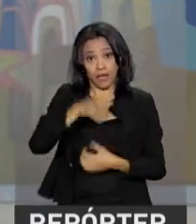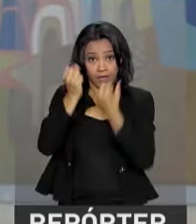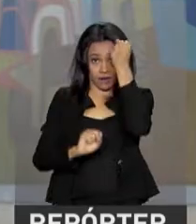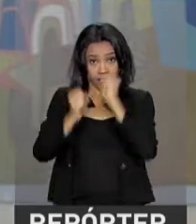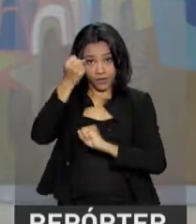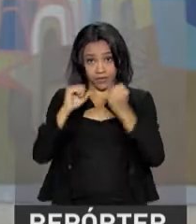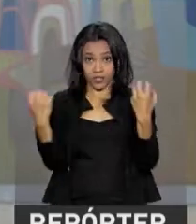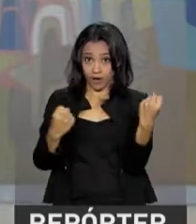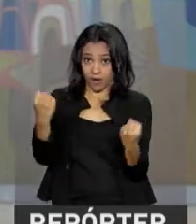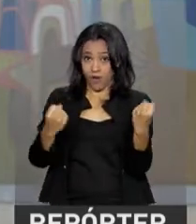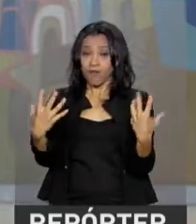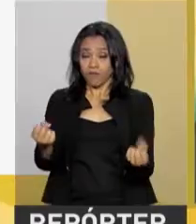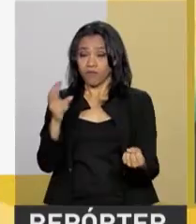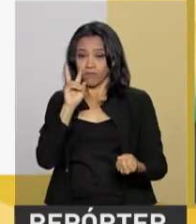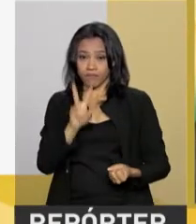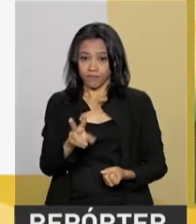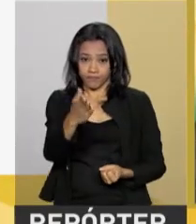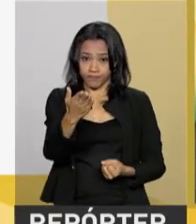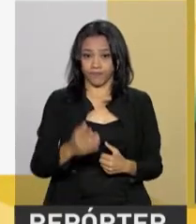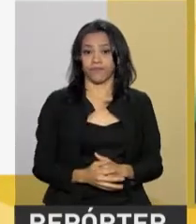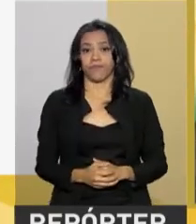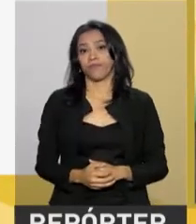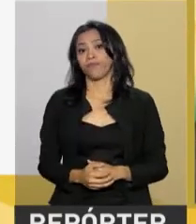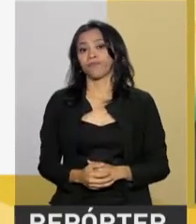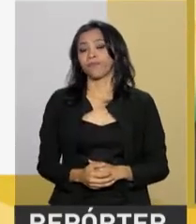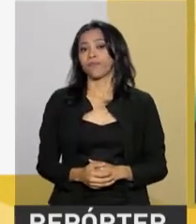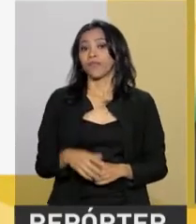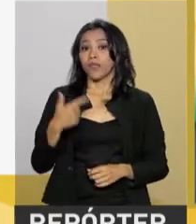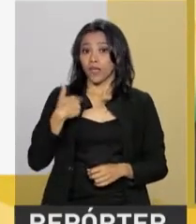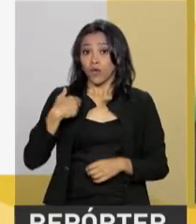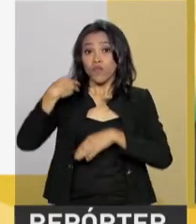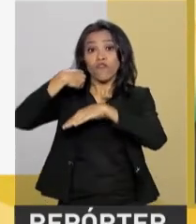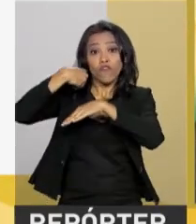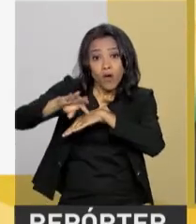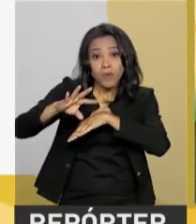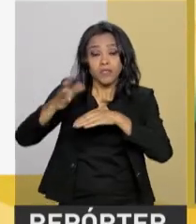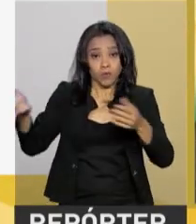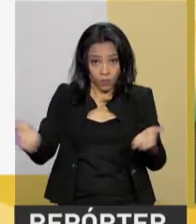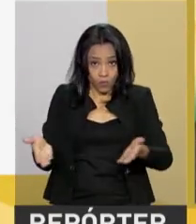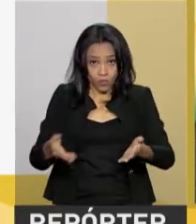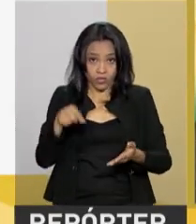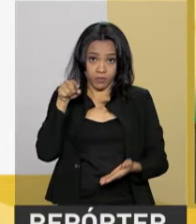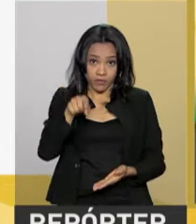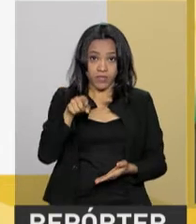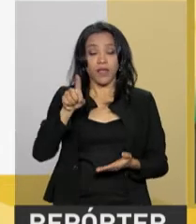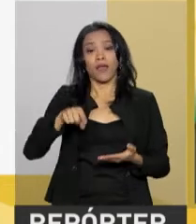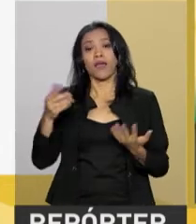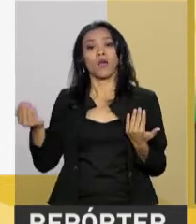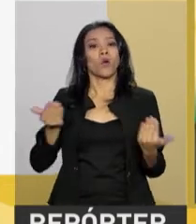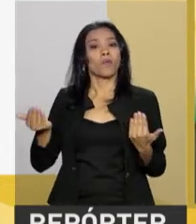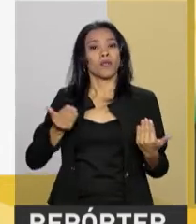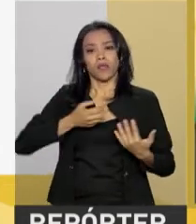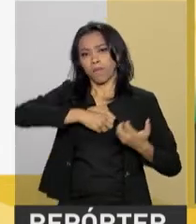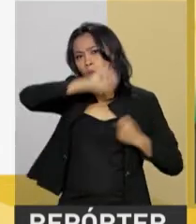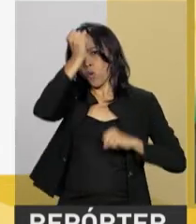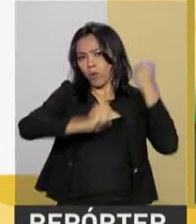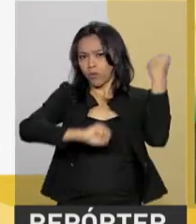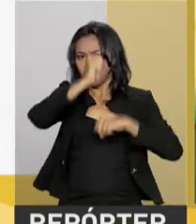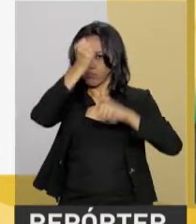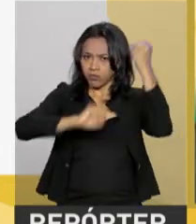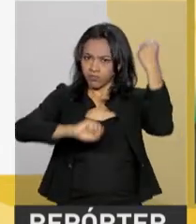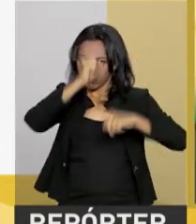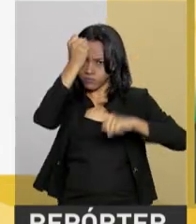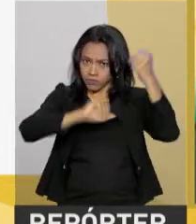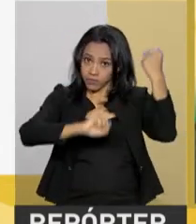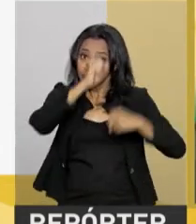vamos ouvir o que eu quiser dar um dado de hoje para você é a comparação entre a produção você